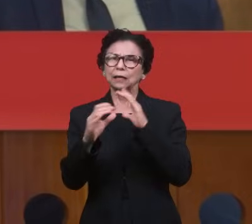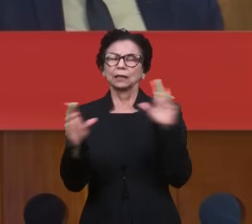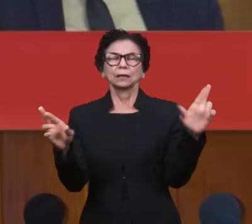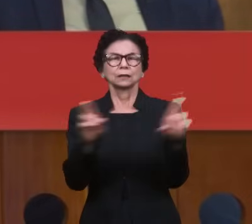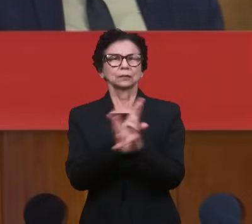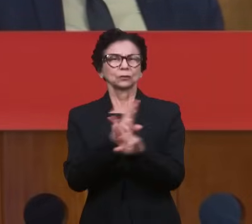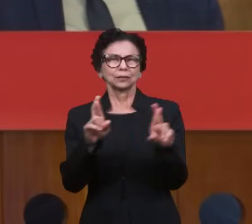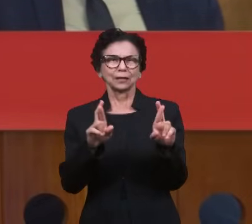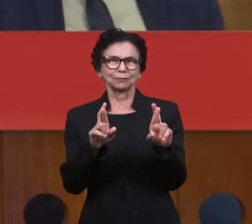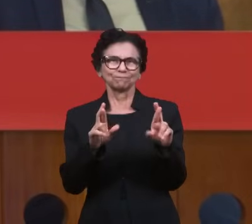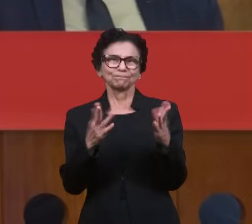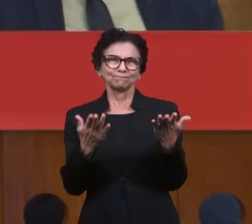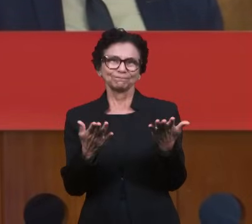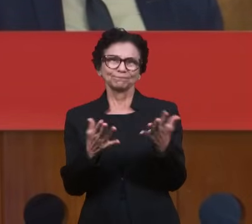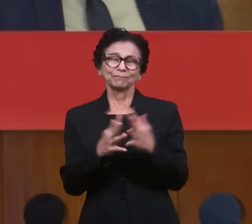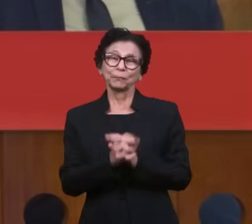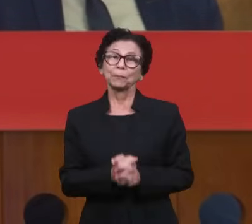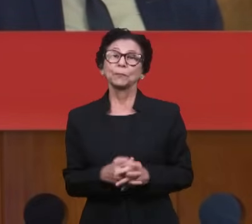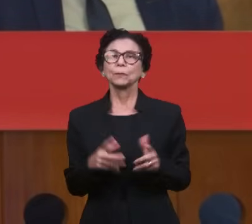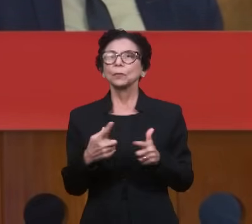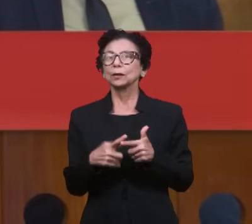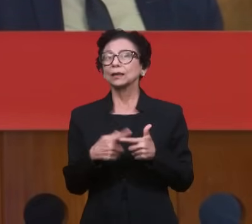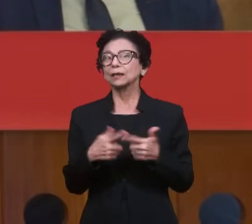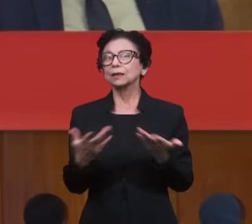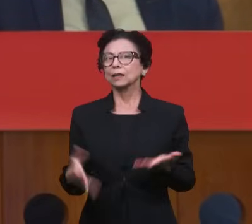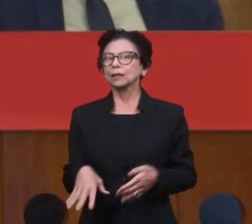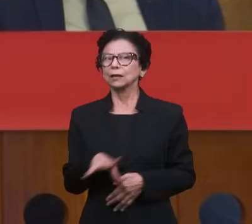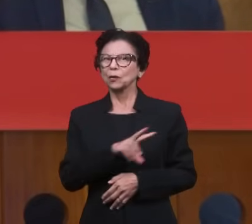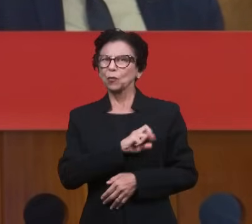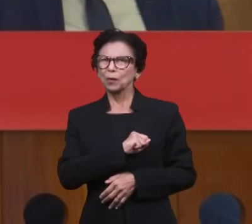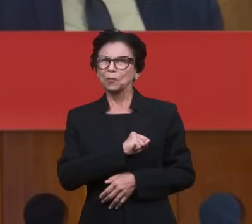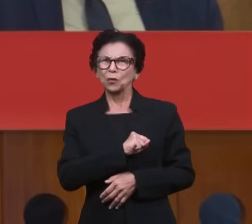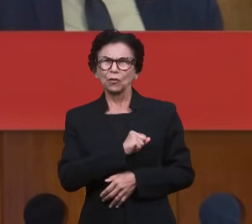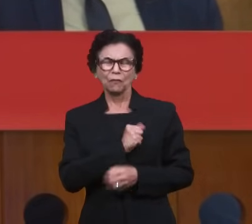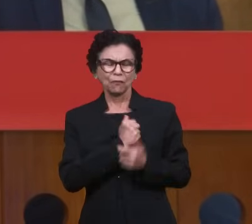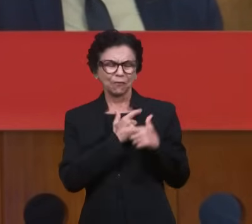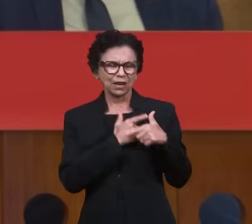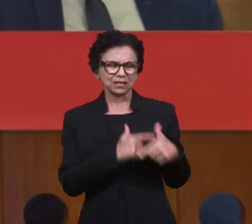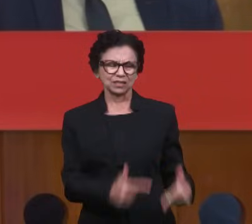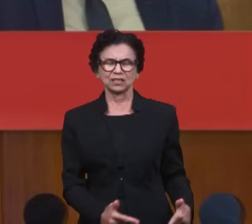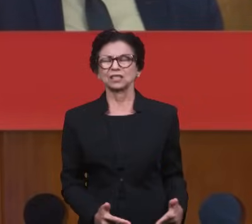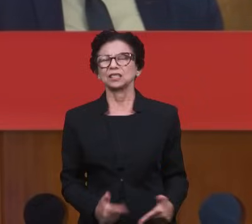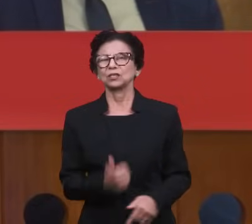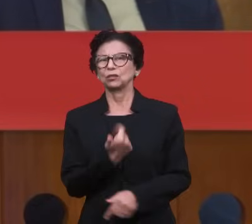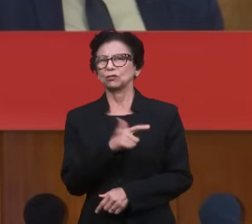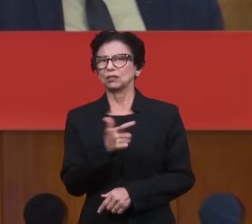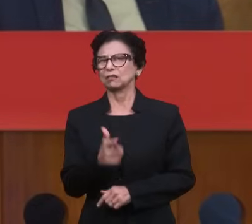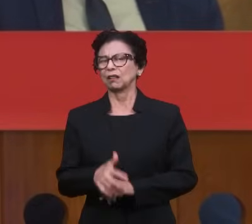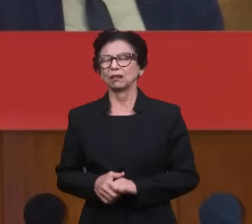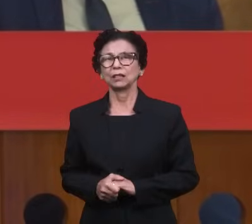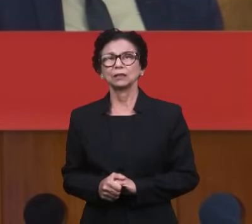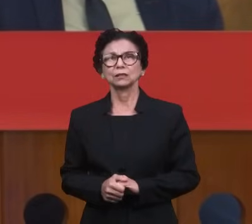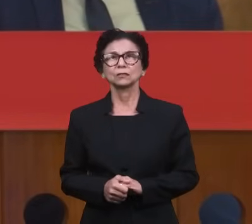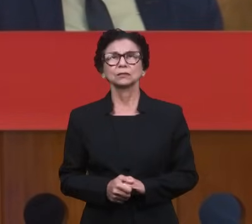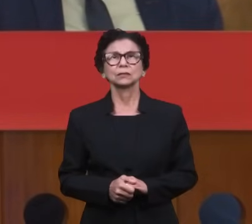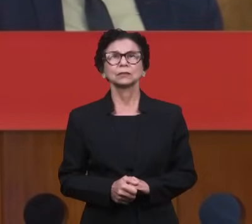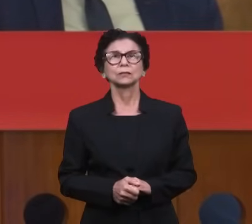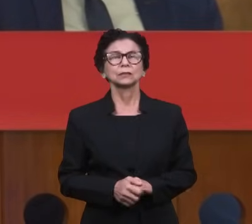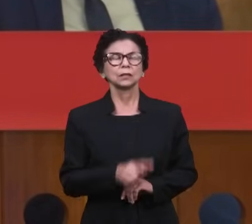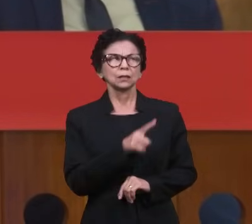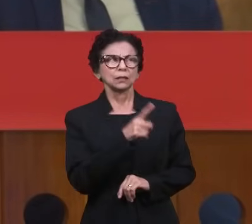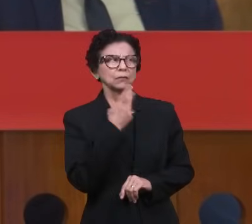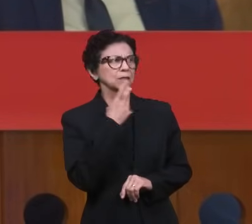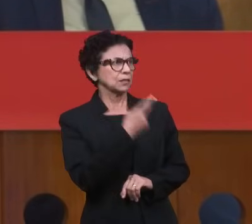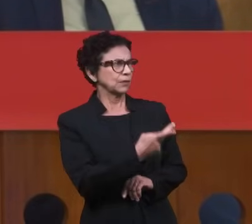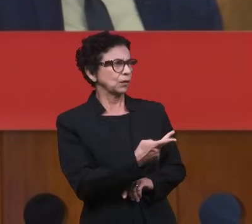quê? O amor de muitos se esfriará, a traição, que foi mencionado. Você mencionou? Eu não ouvi, não, acho que por causa